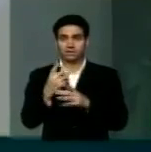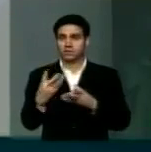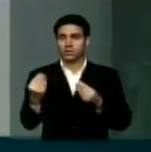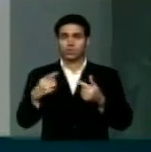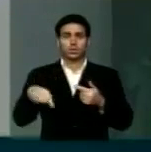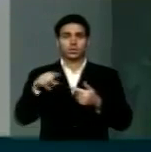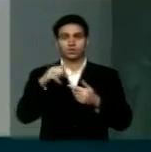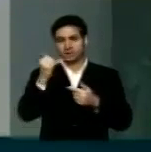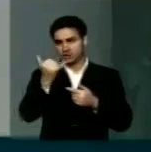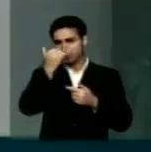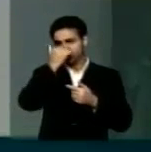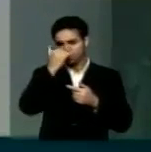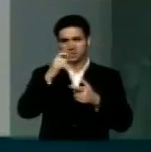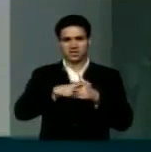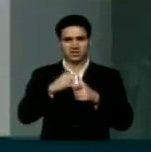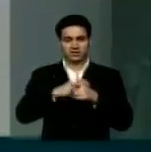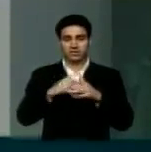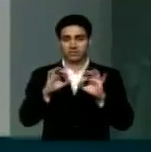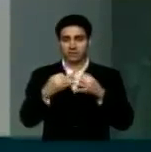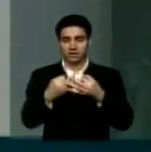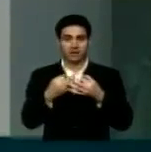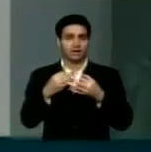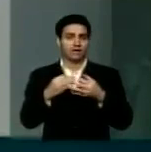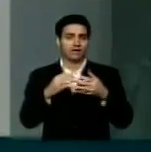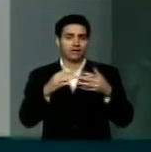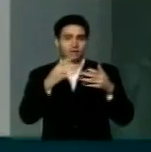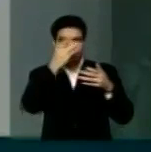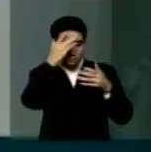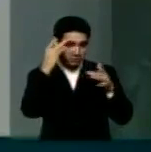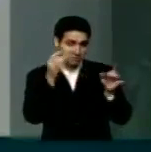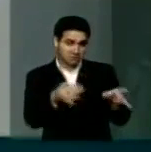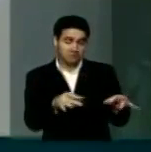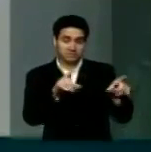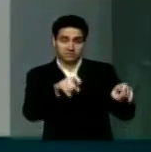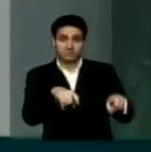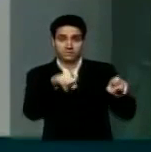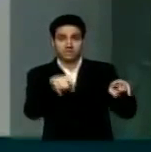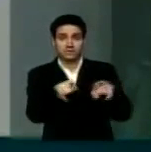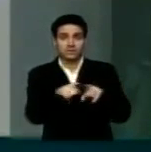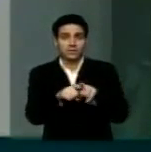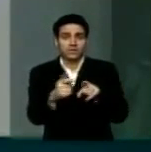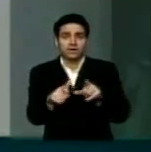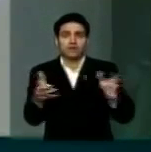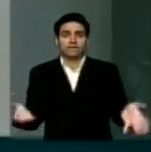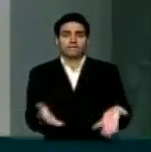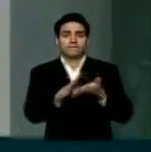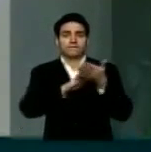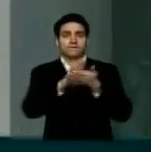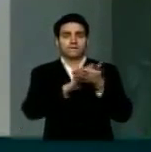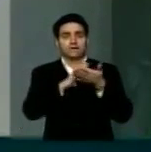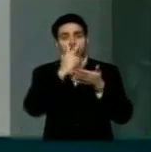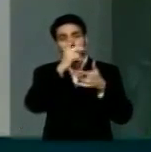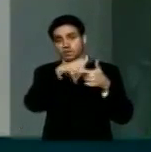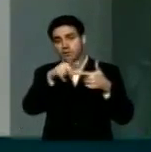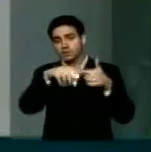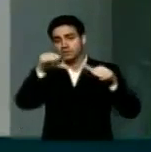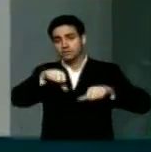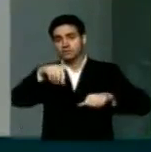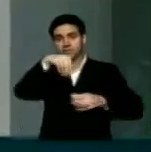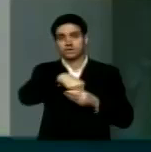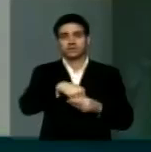familiar, êxodo rural, desestímulo produtivo e terrível desdobramento na economia